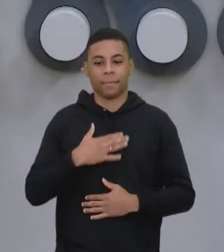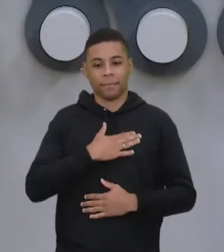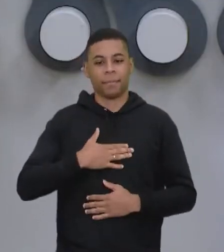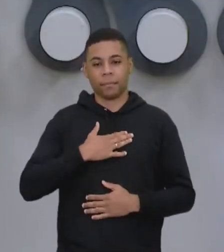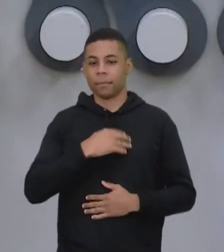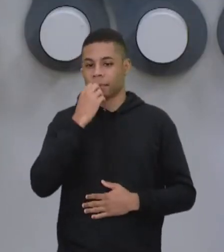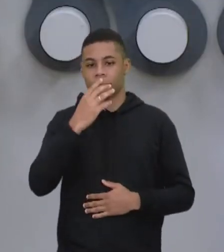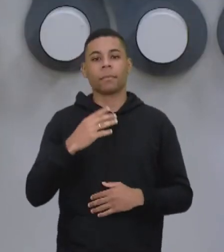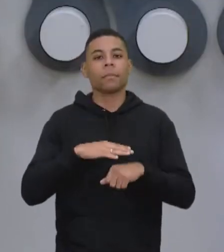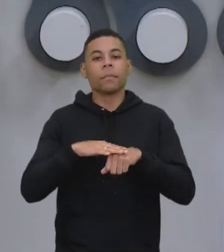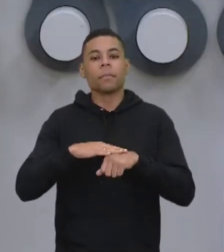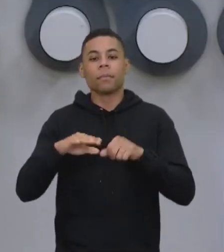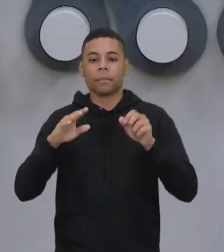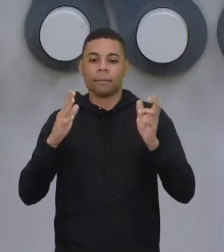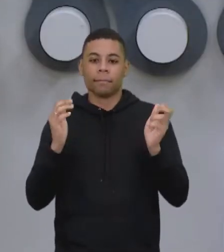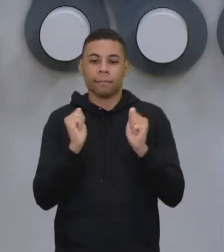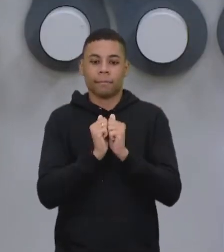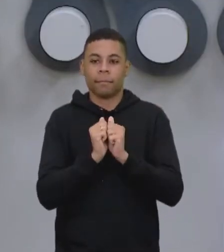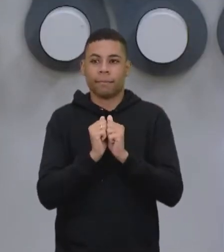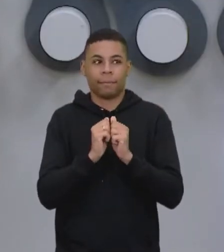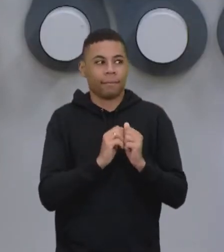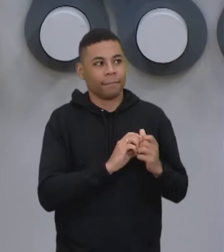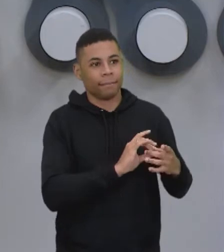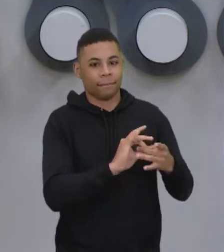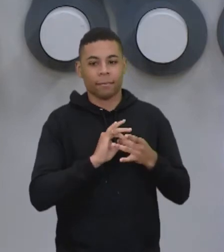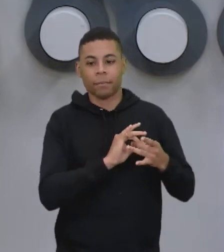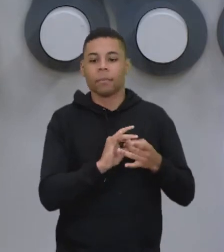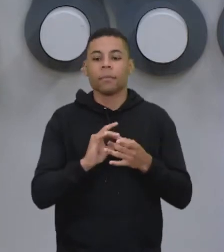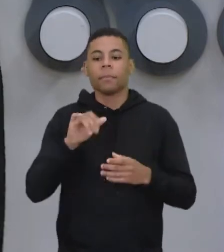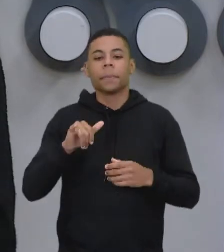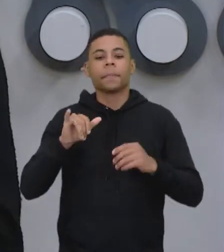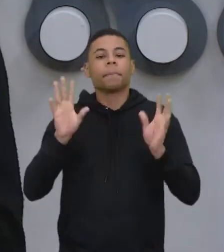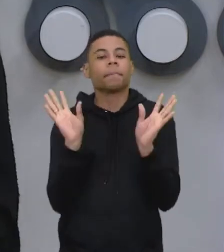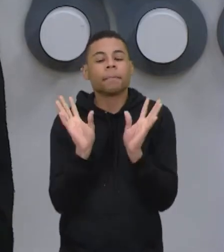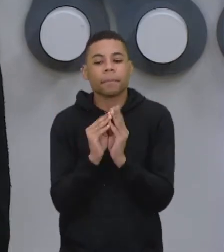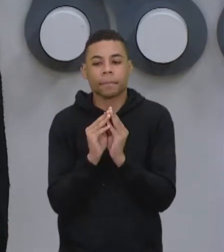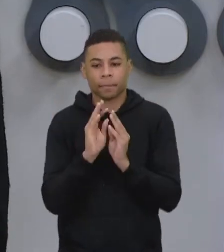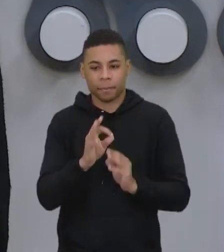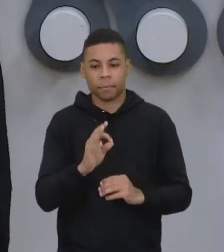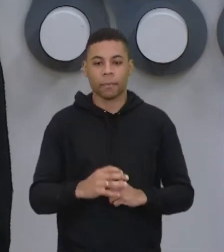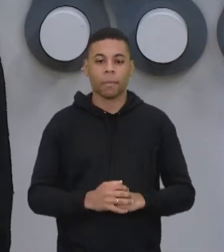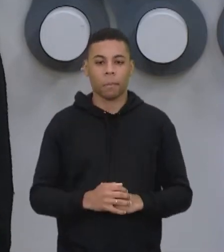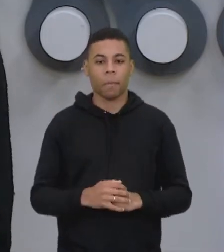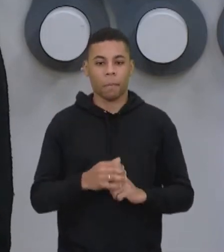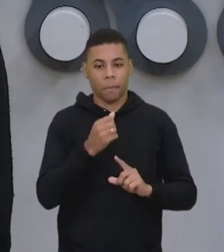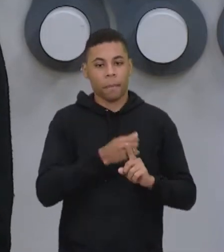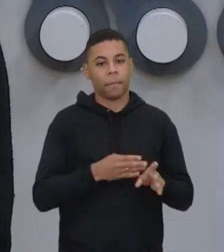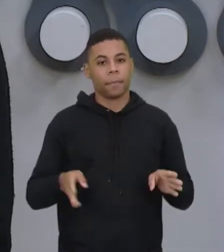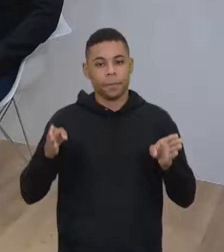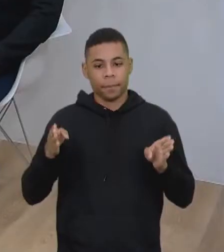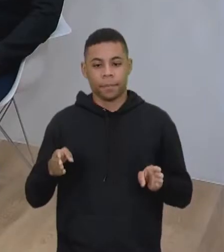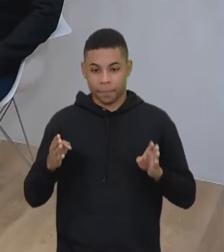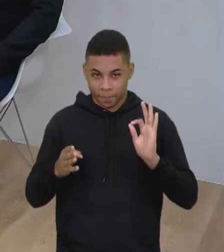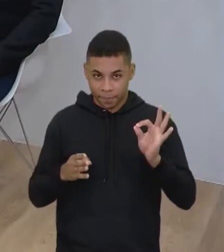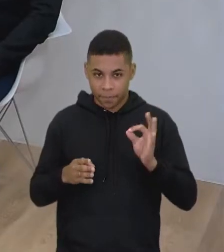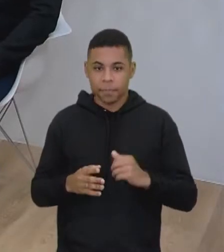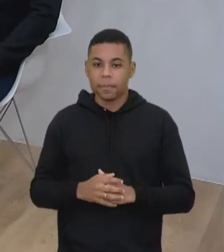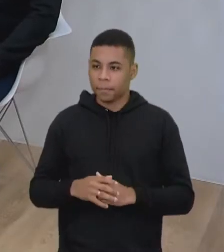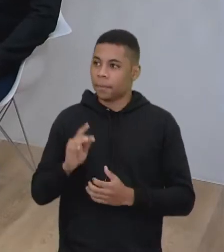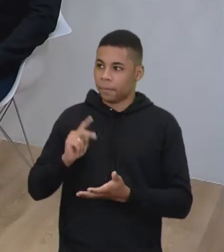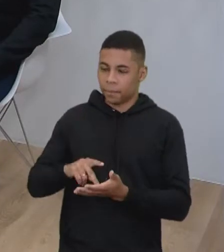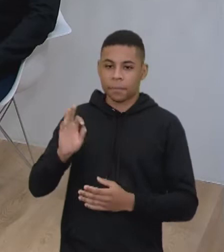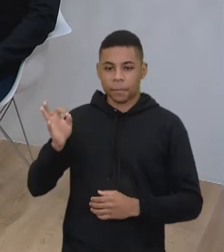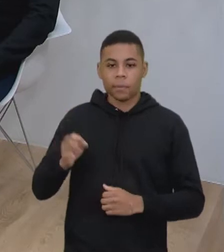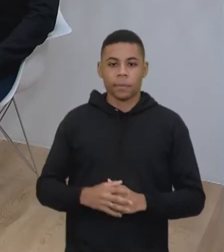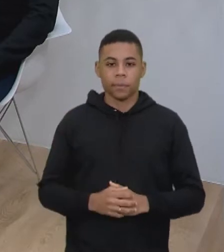gente está falando aqui de forma integrada e a gente vai discorrer aqui um resumão, né, que foi esse semestre, né? A verdade é isso. É isso. Olha